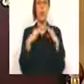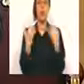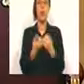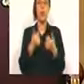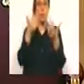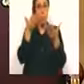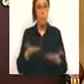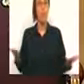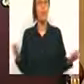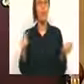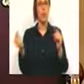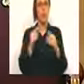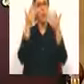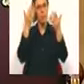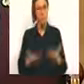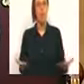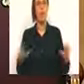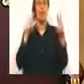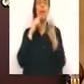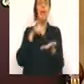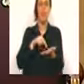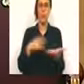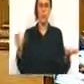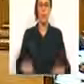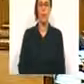Bem-vindos a este debate, bem-vindos a esta tomada de posição.